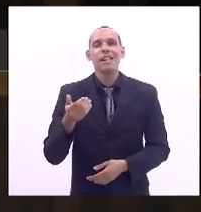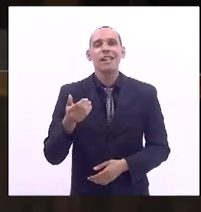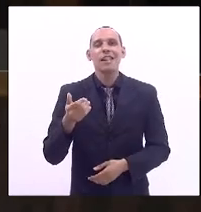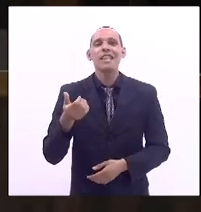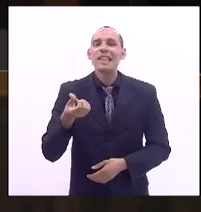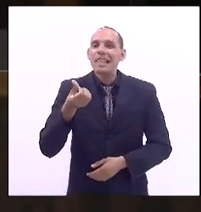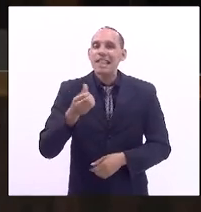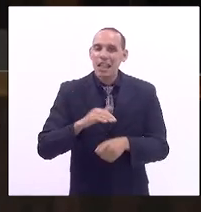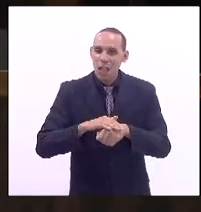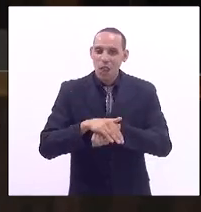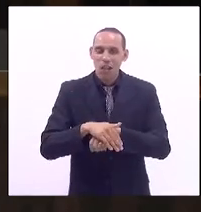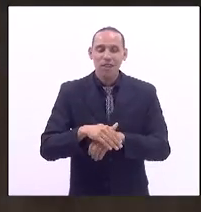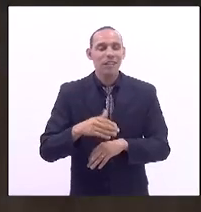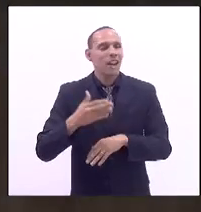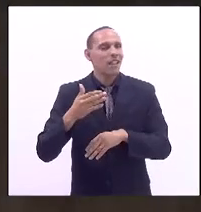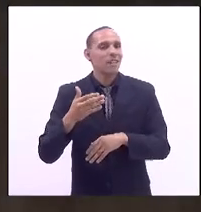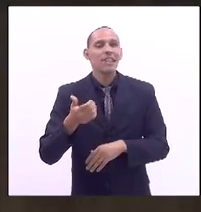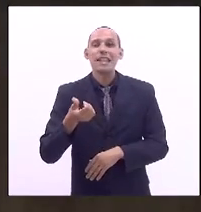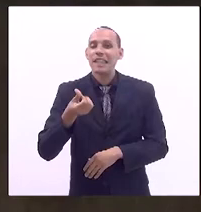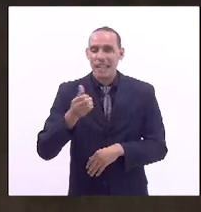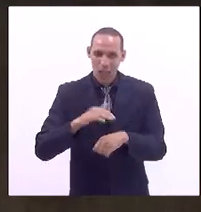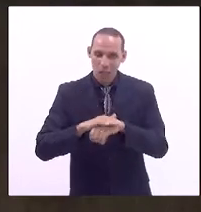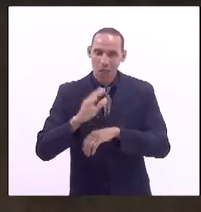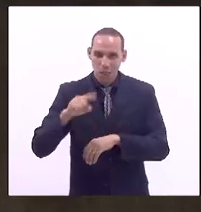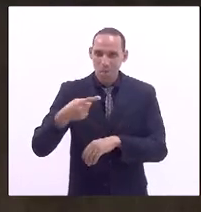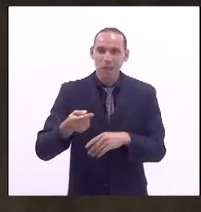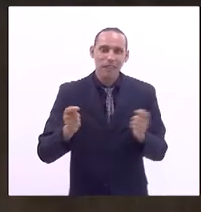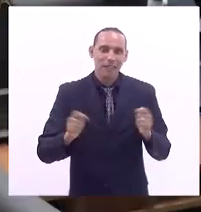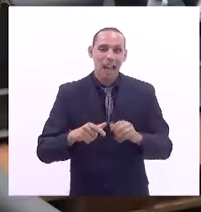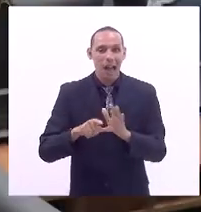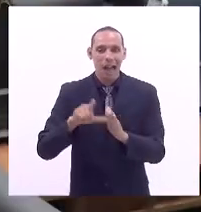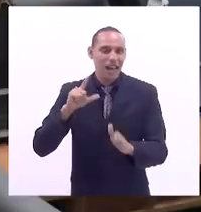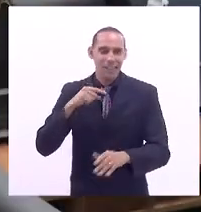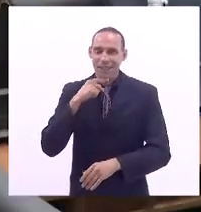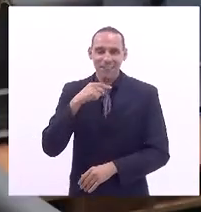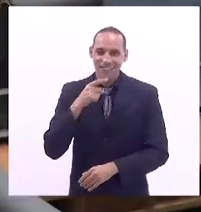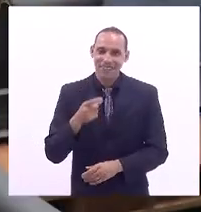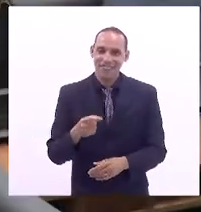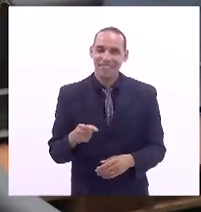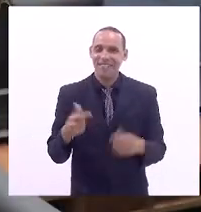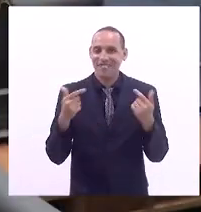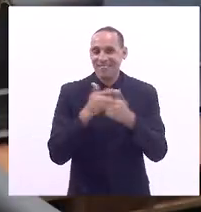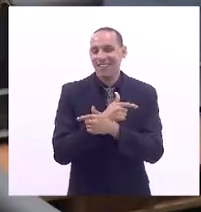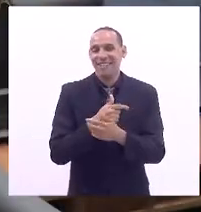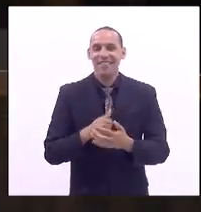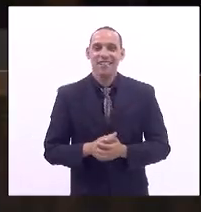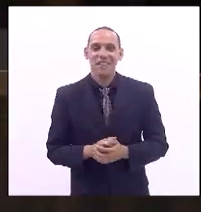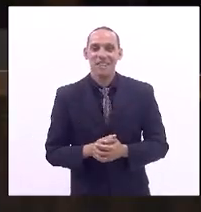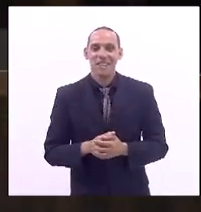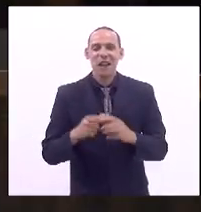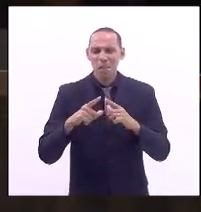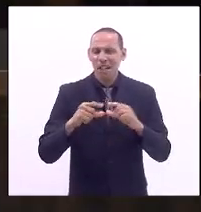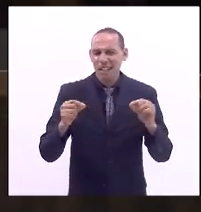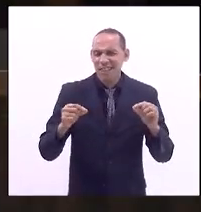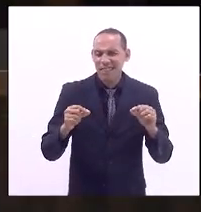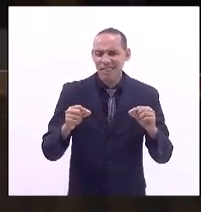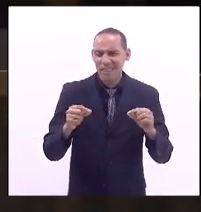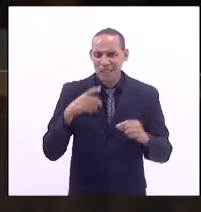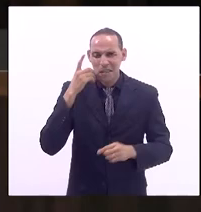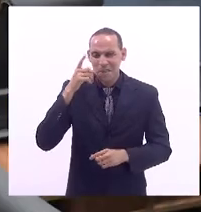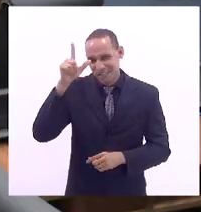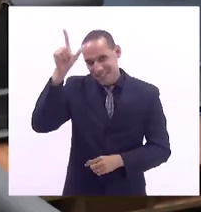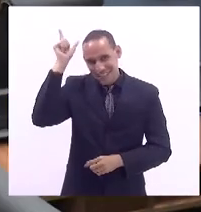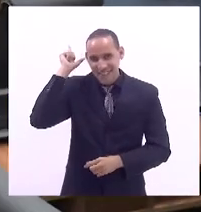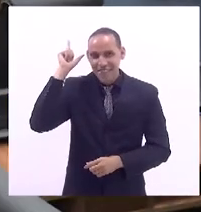é depois das dezoito horas antes nunca em Brasília Libertadores